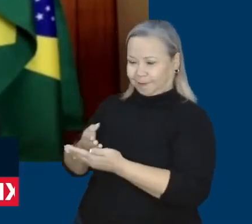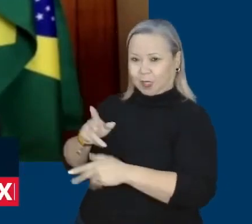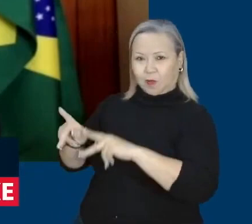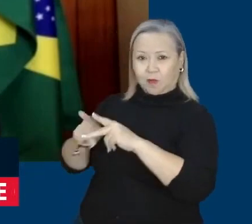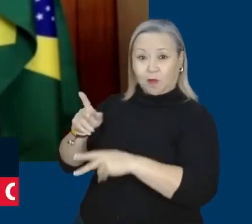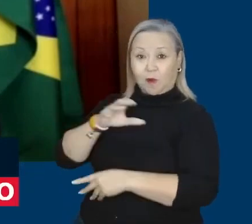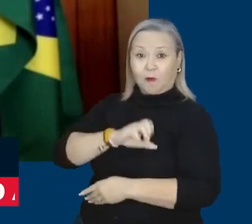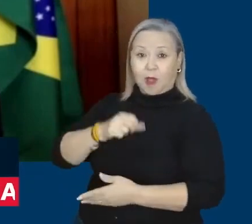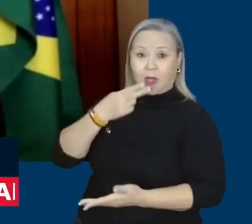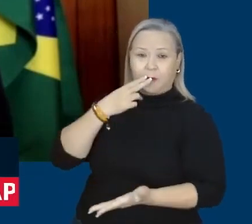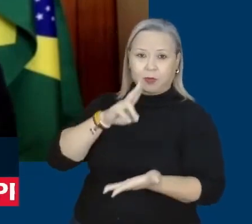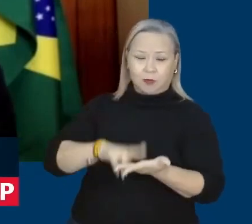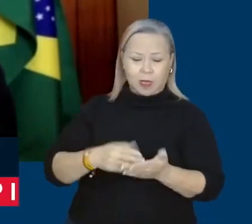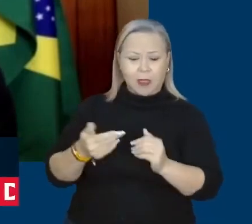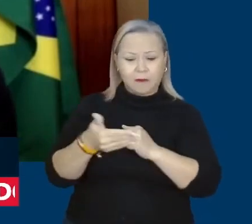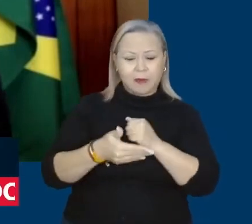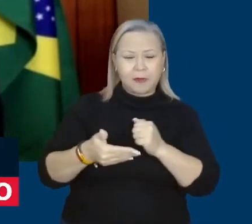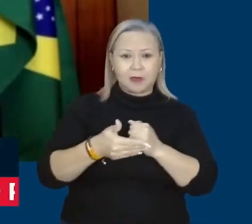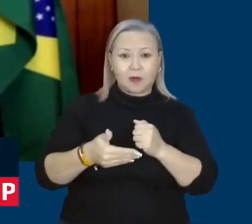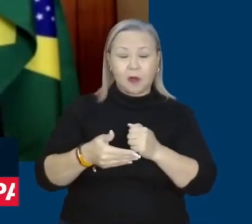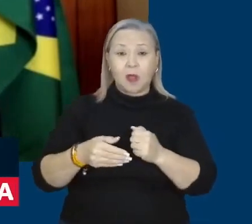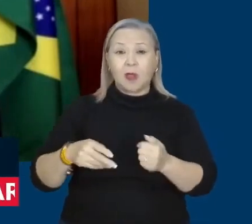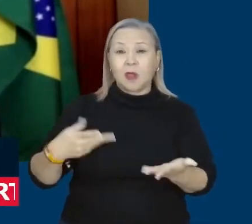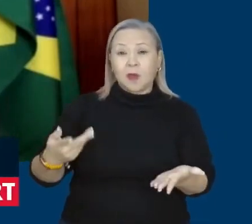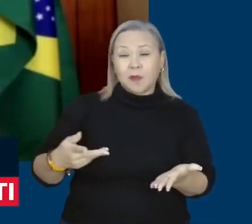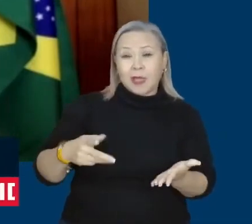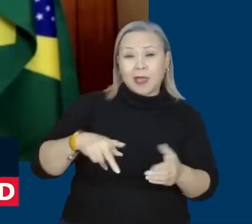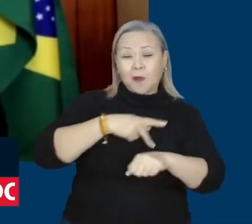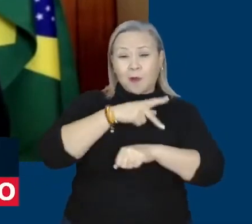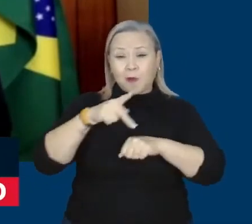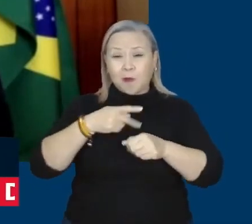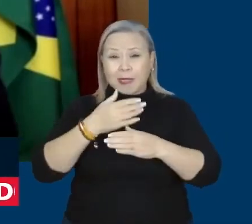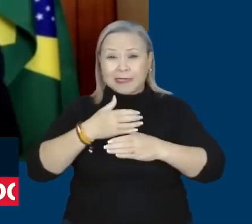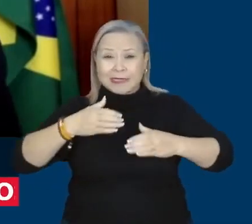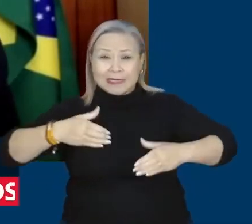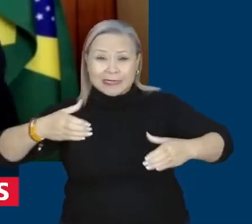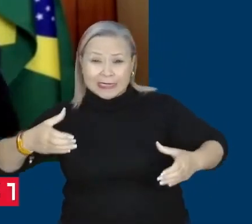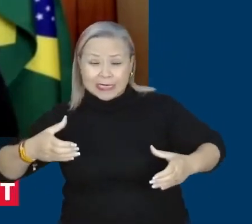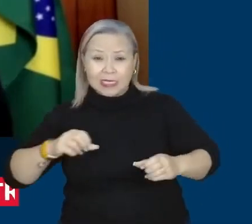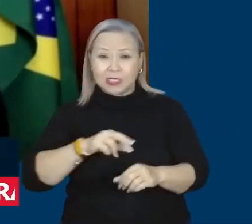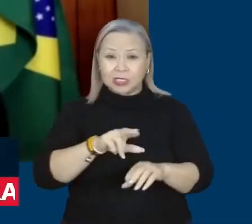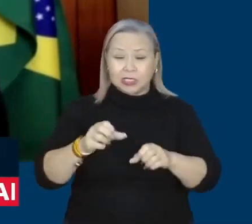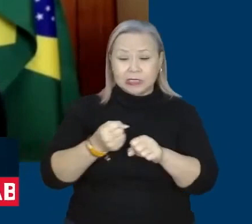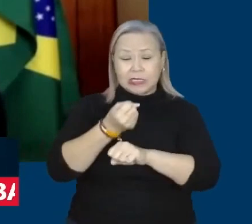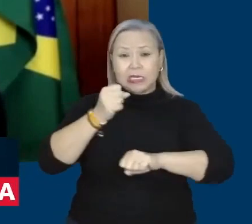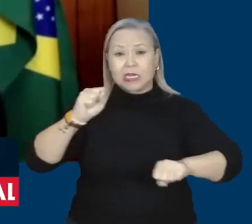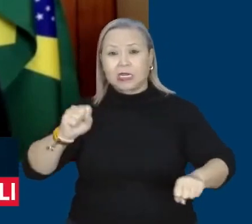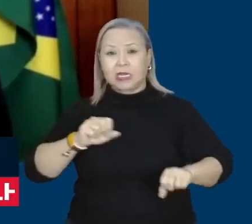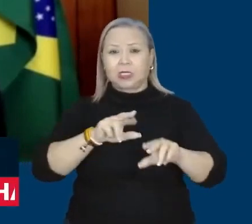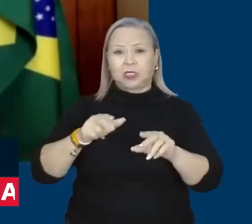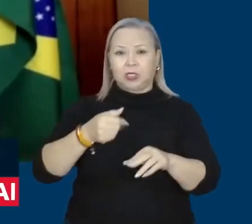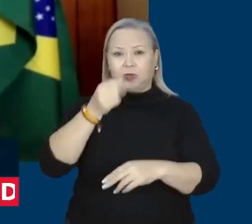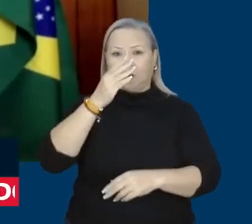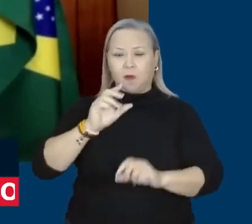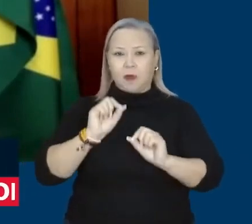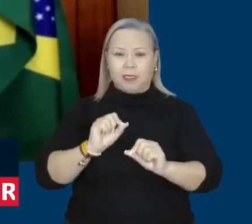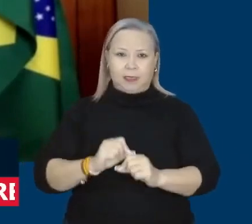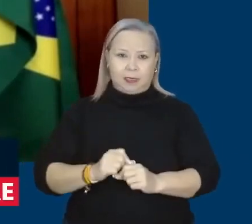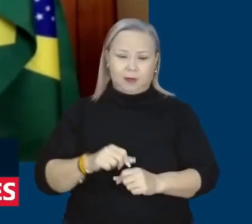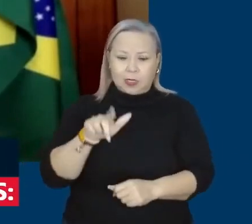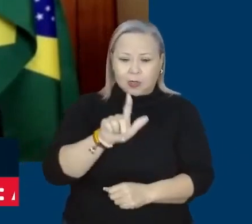porque um país continental como o Brasil, uma empresa de logística, é uma empresa